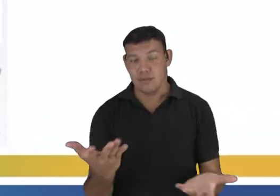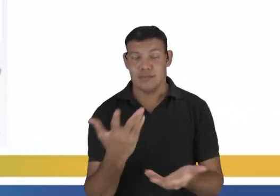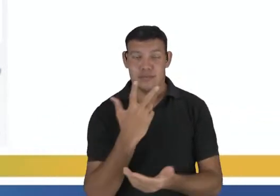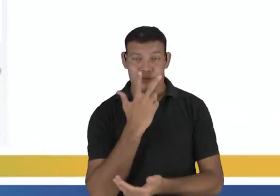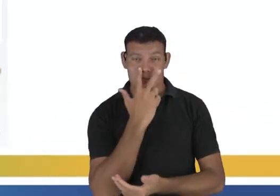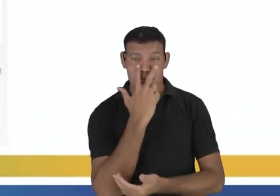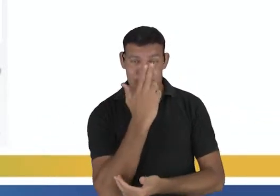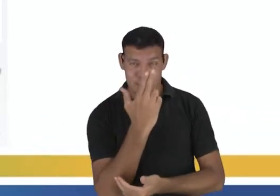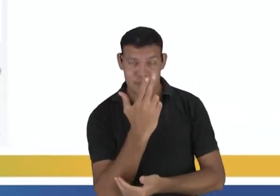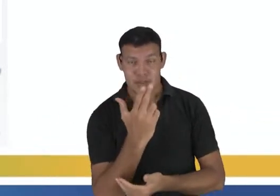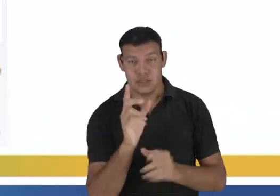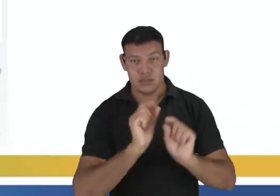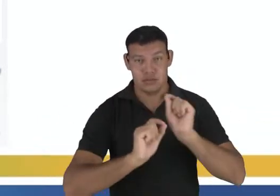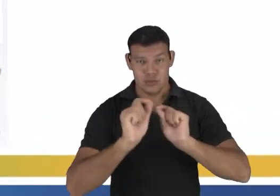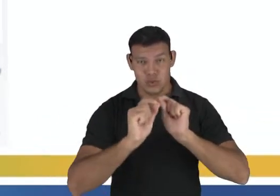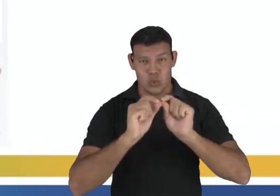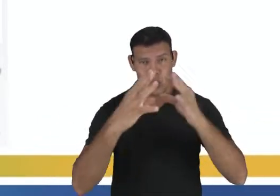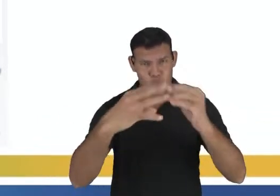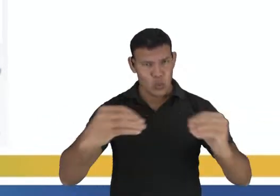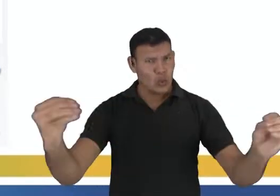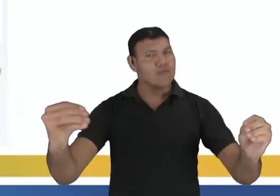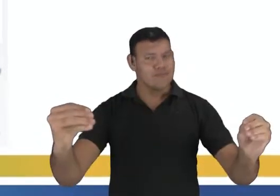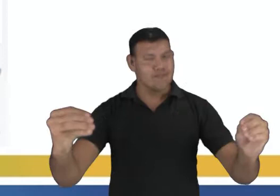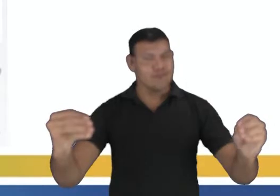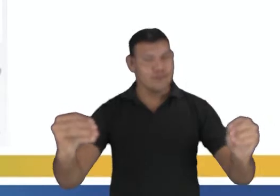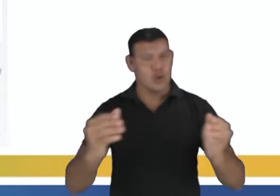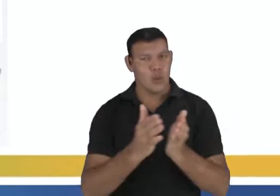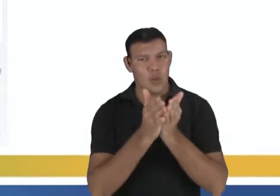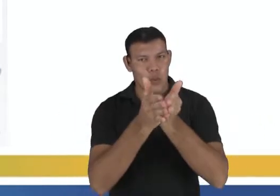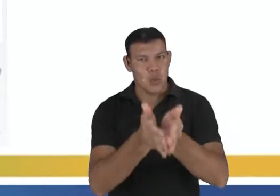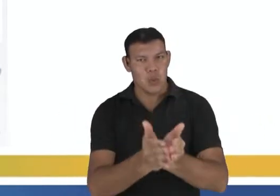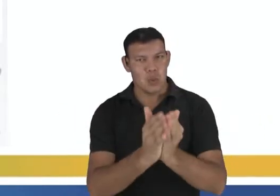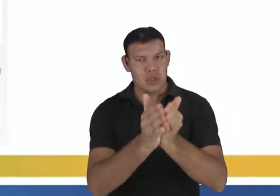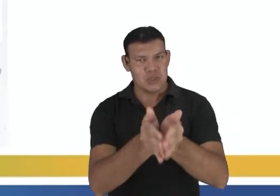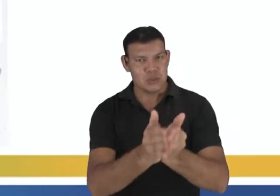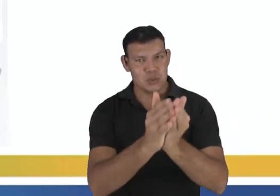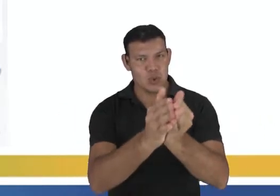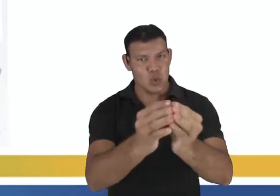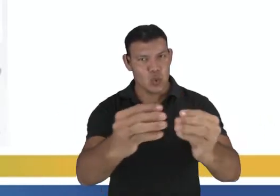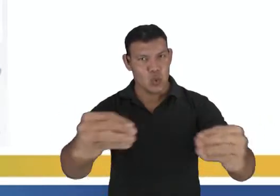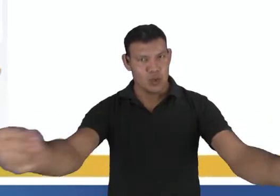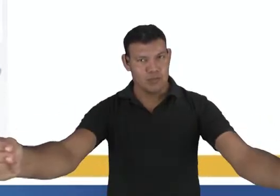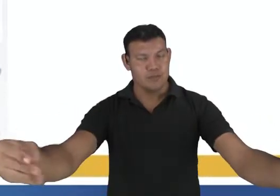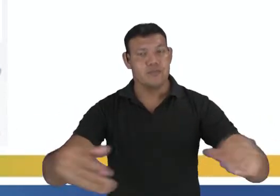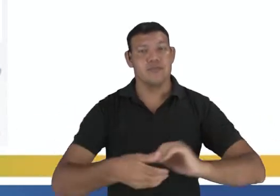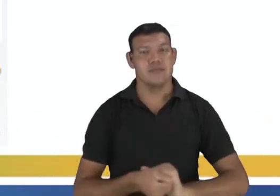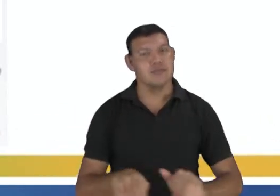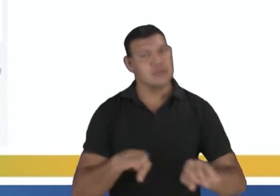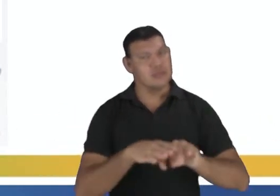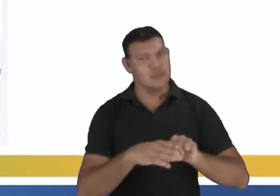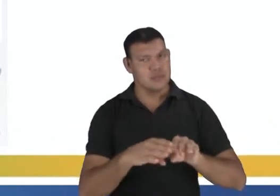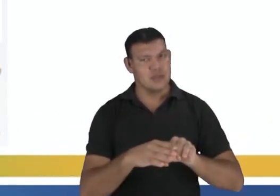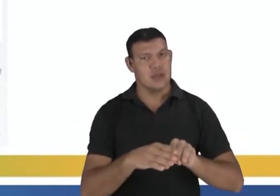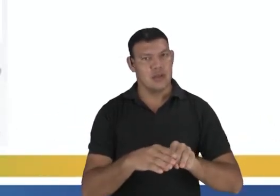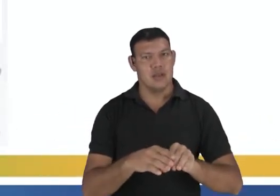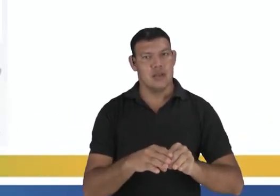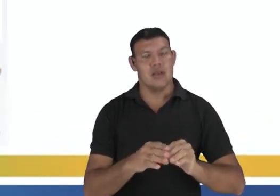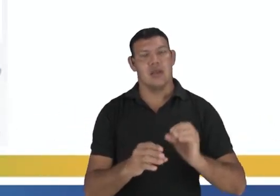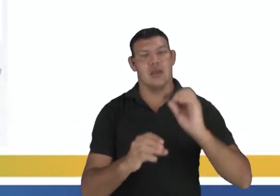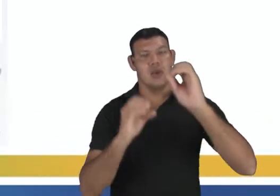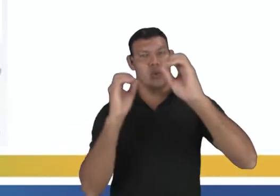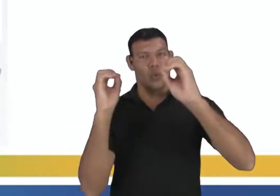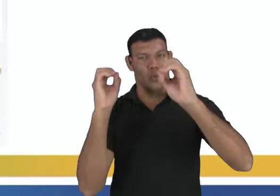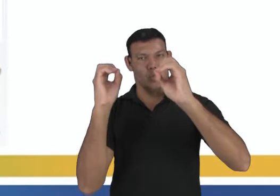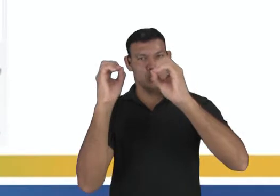esférico, porque eles tinham descido e acabava sumindo no horizonte. E eles também já tinham a ideia de eclipse, então sabiam